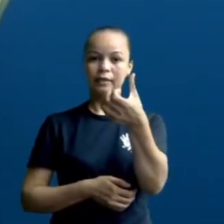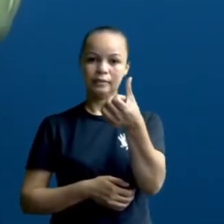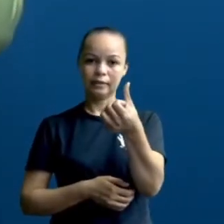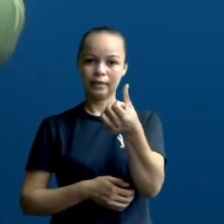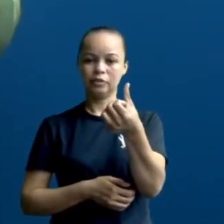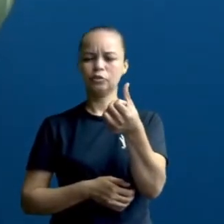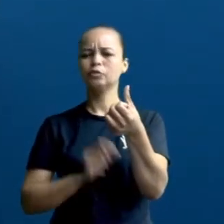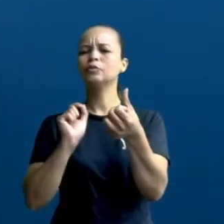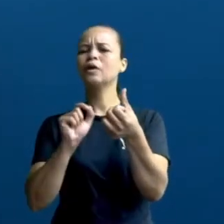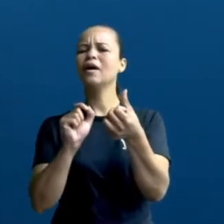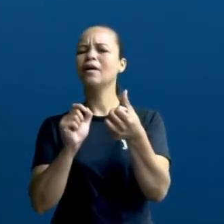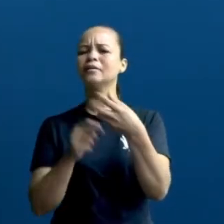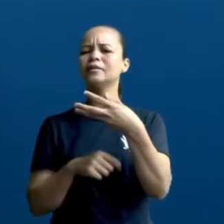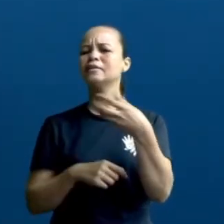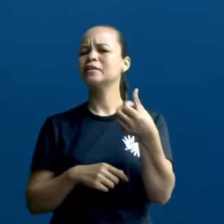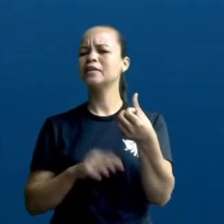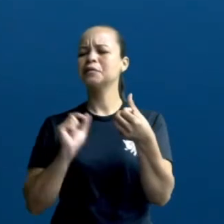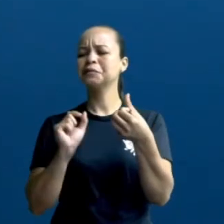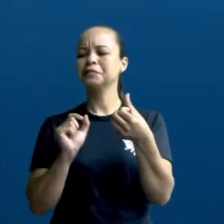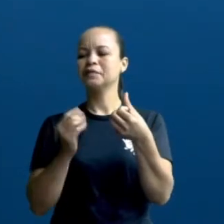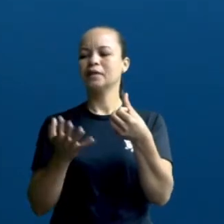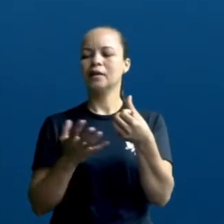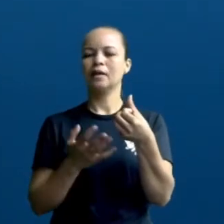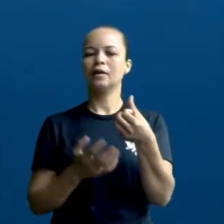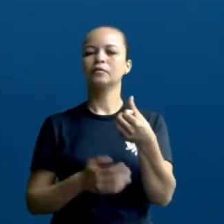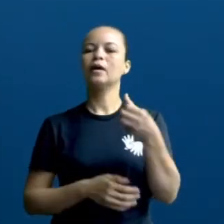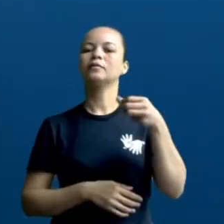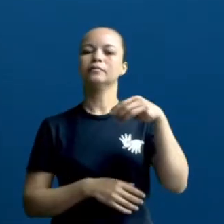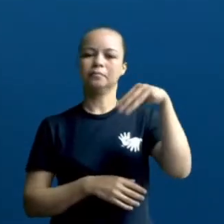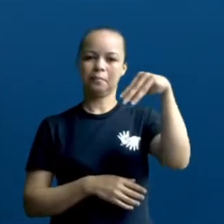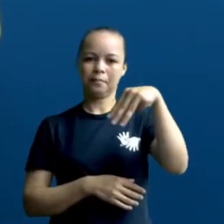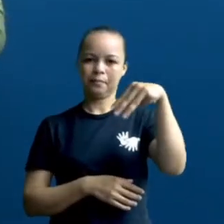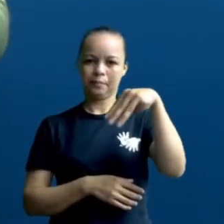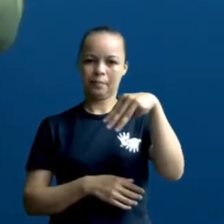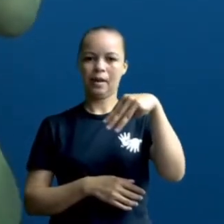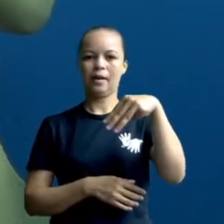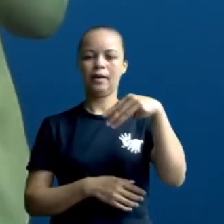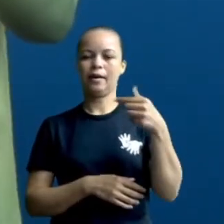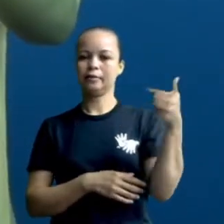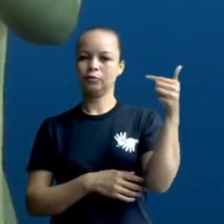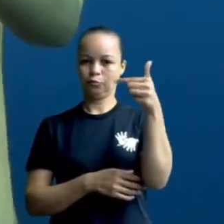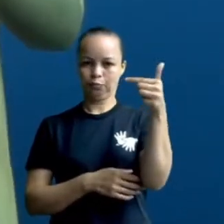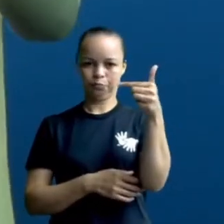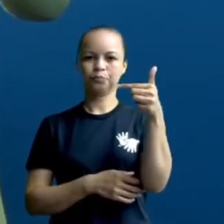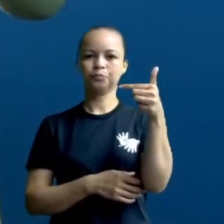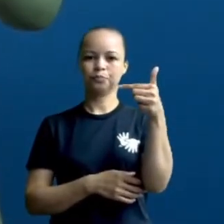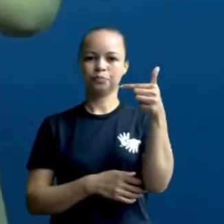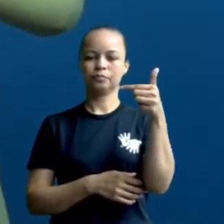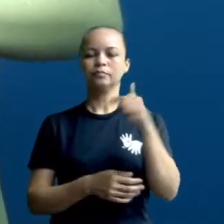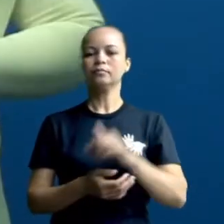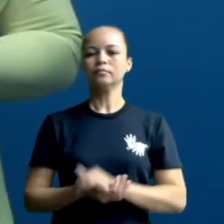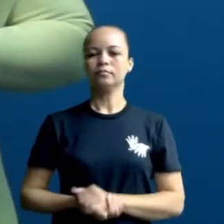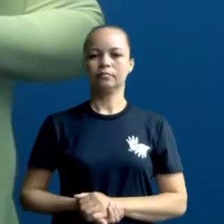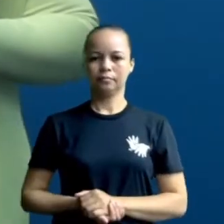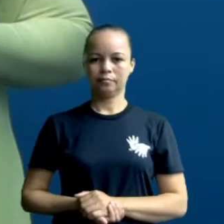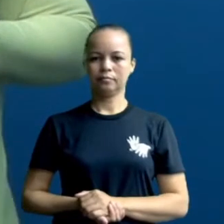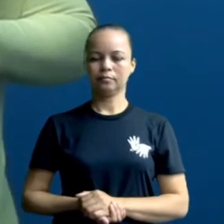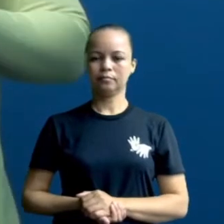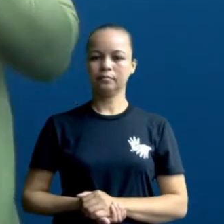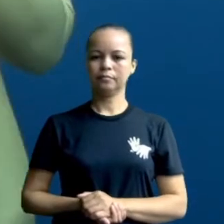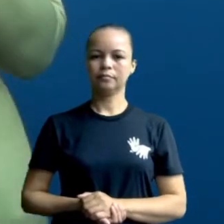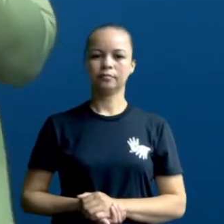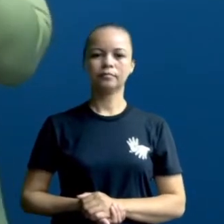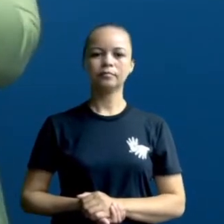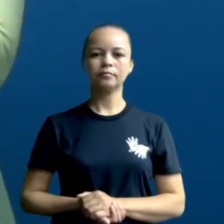36. 36 o quê? Porque a minha unidade de medida? 36 metros quadrados.